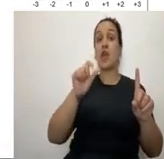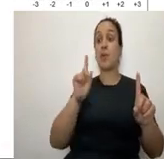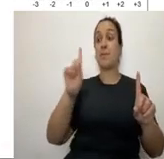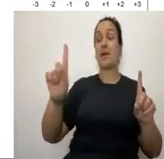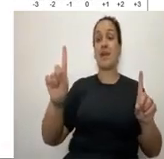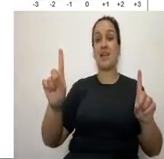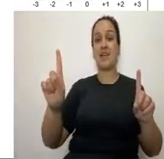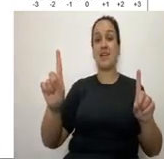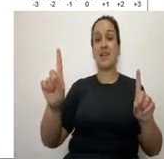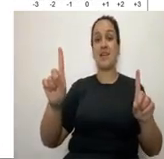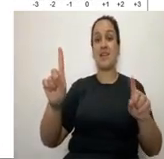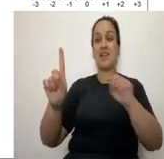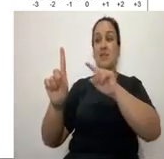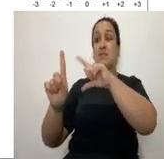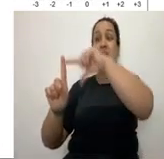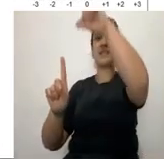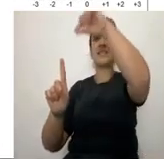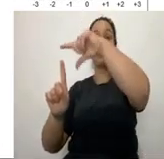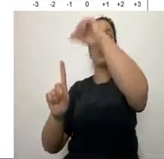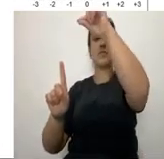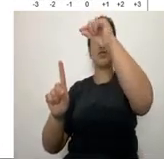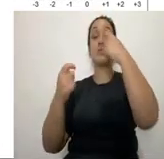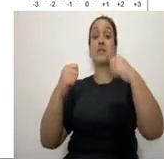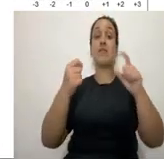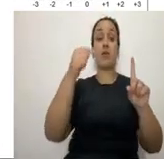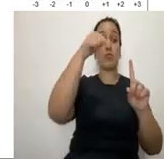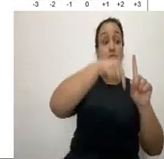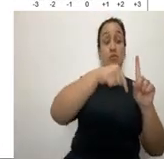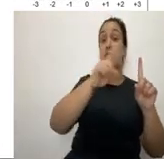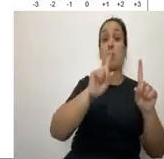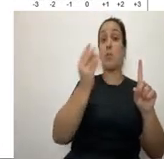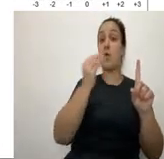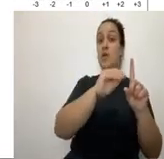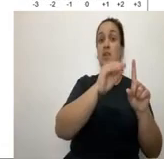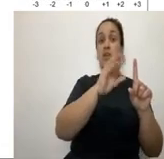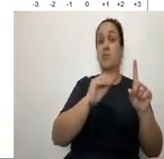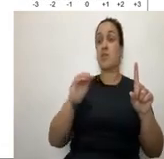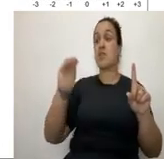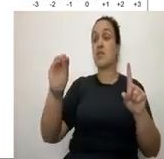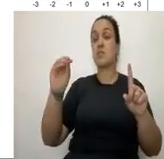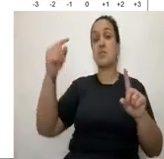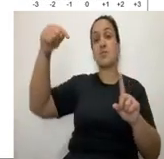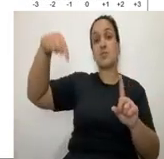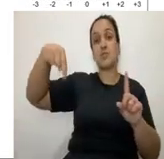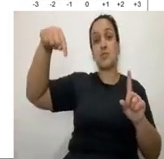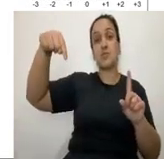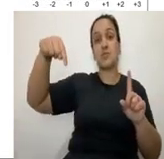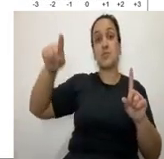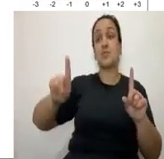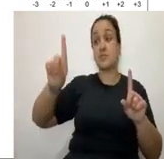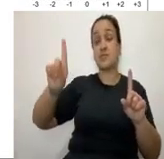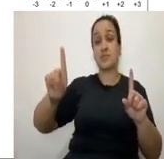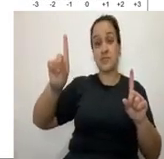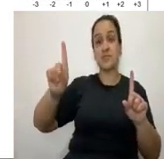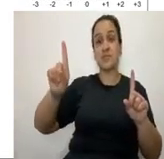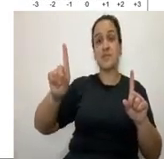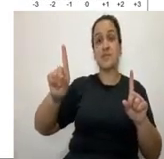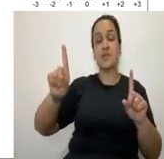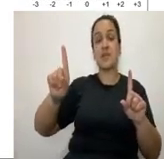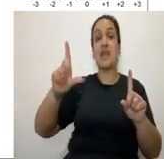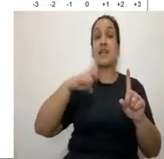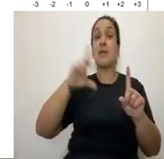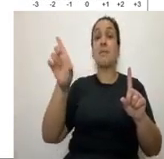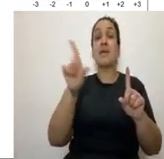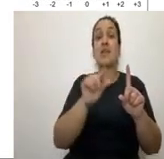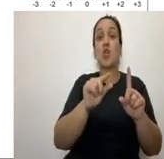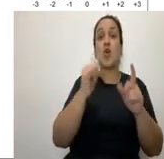ele está aqui virado para cima alfa. Então, ó, os 3D alfa têm menor energia